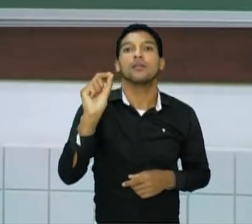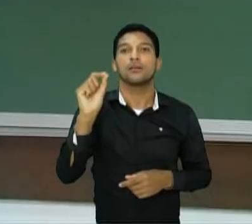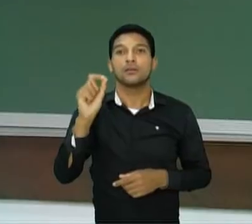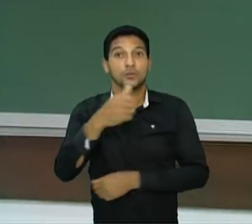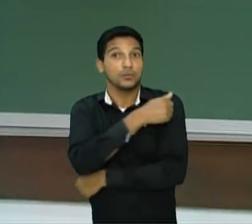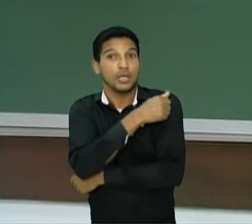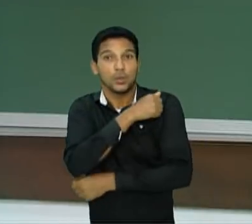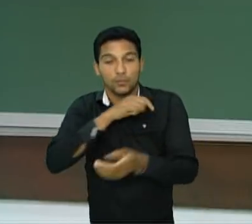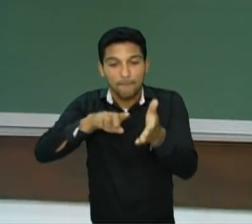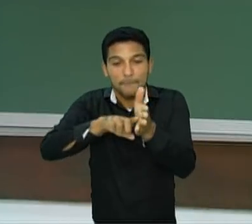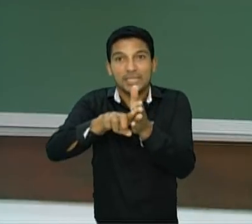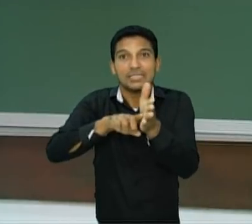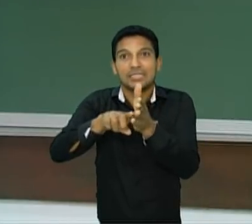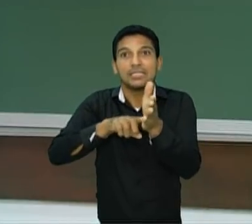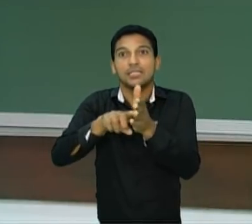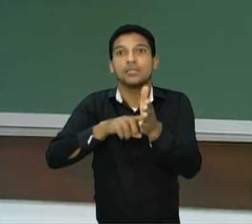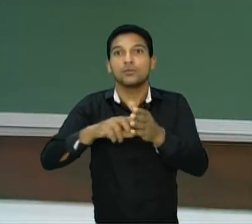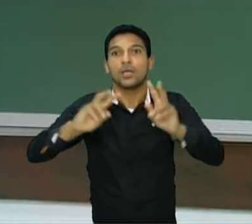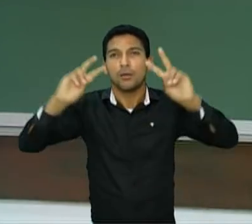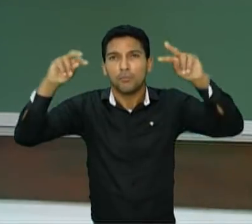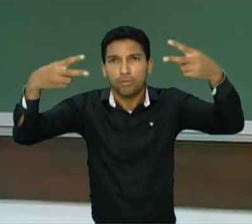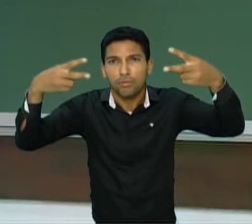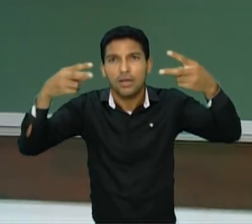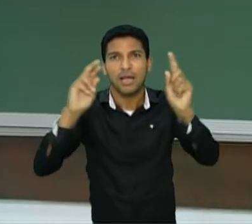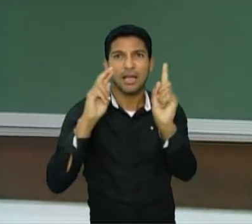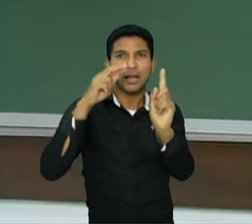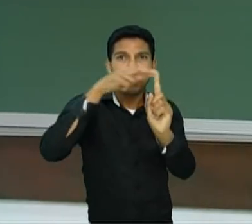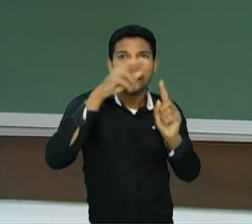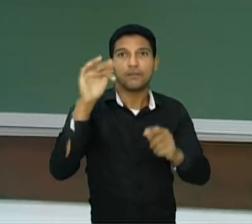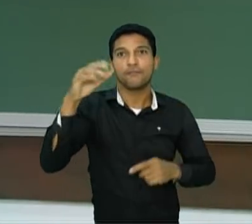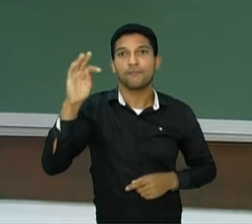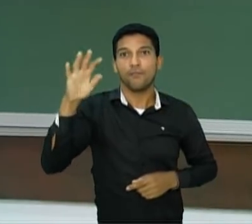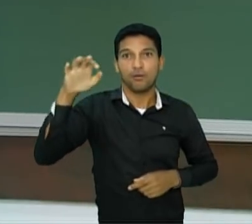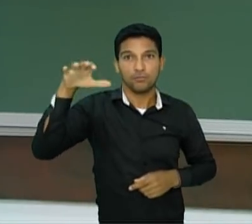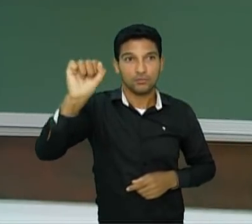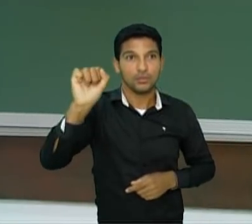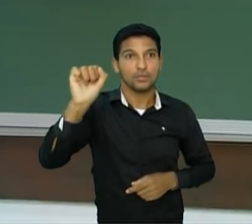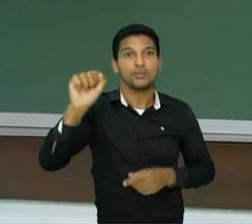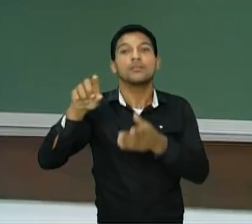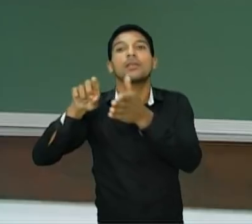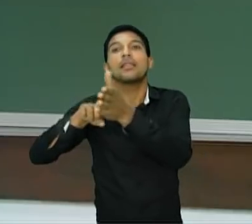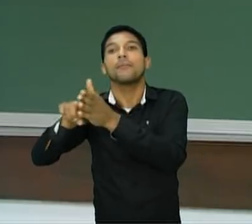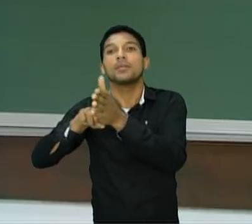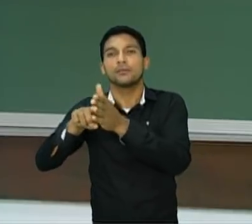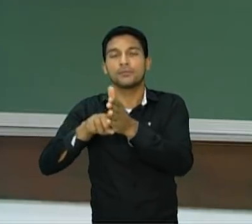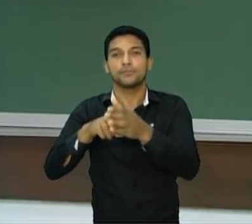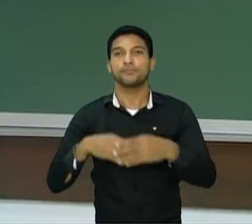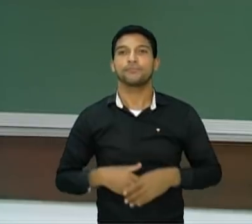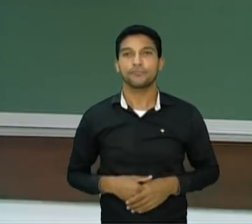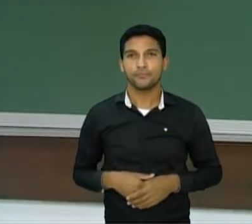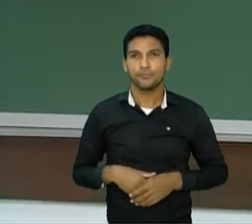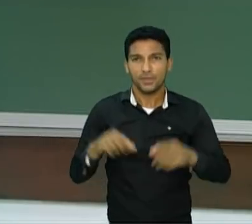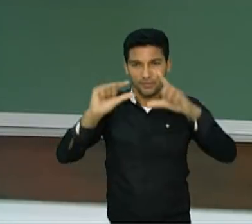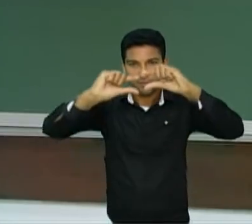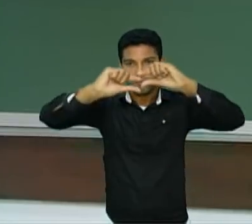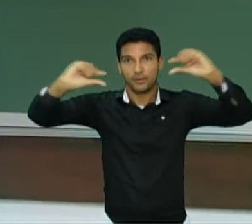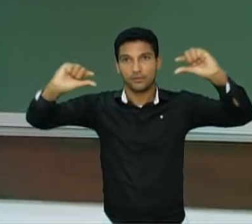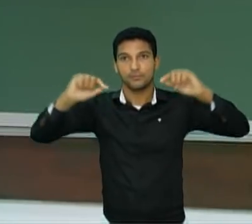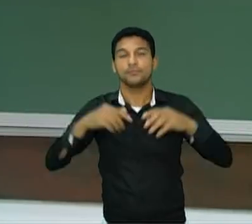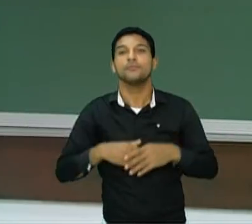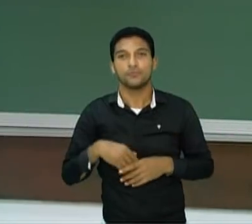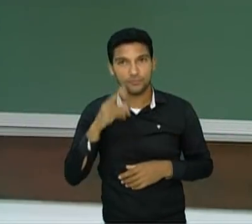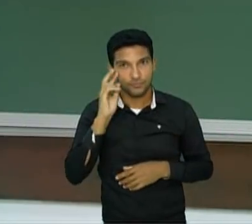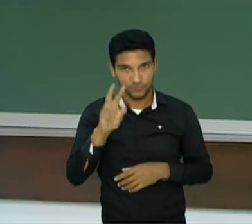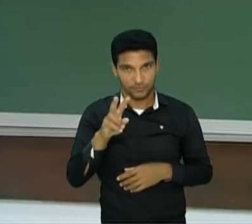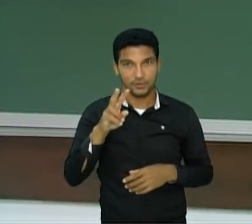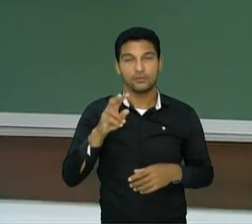te lembrar que na aula passada a gente fez a leitura de um texto, aquele texto sobre as fake news. Inclusive, esse texto já havia sido